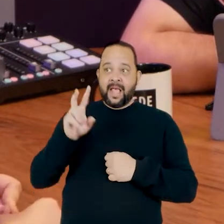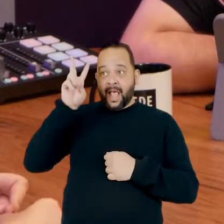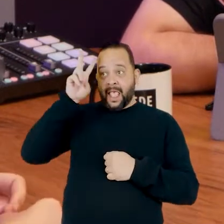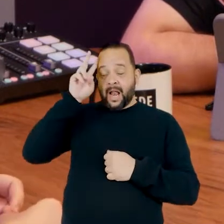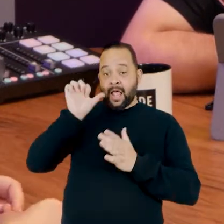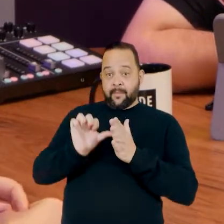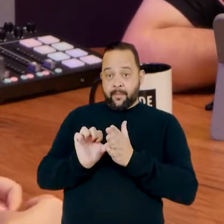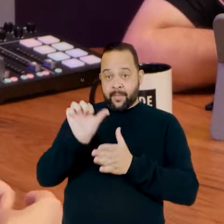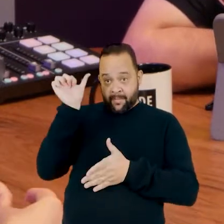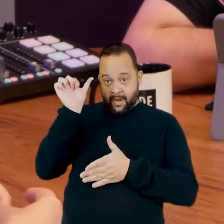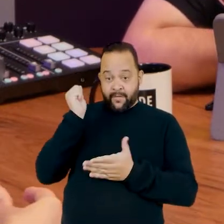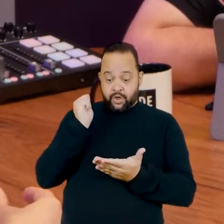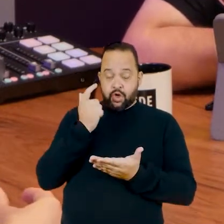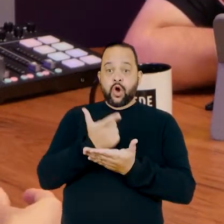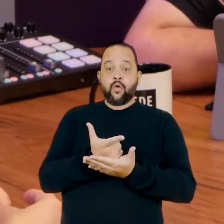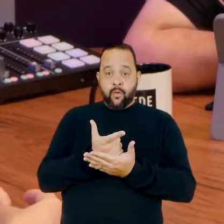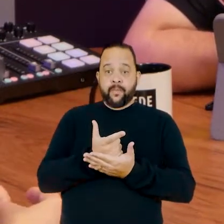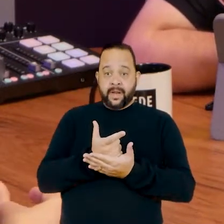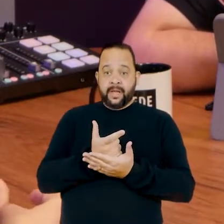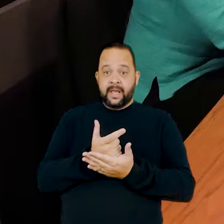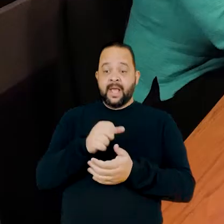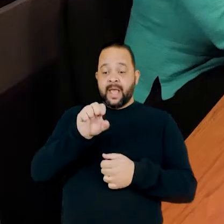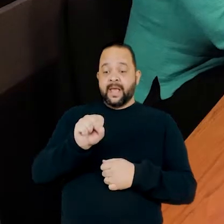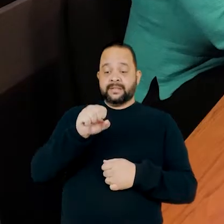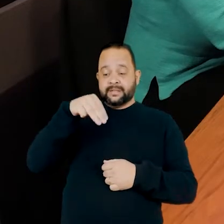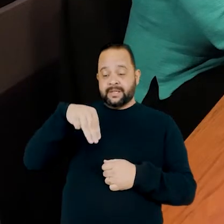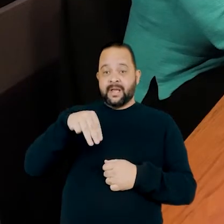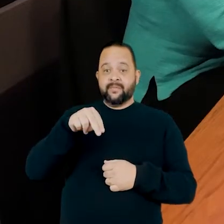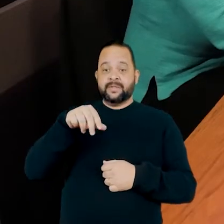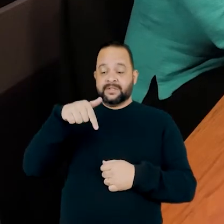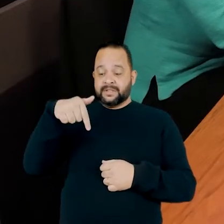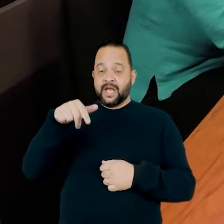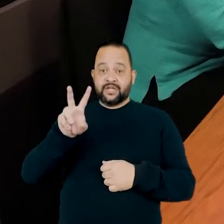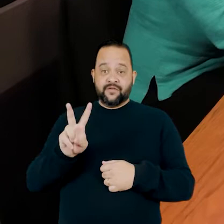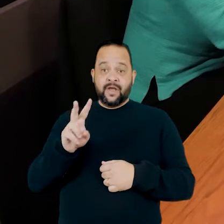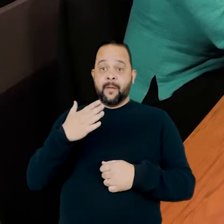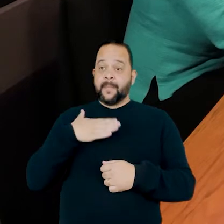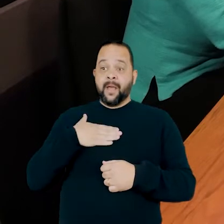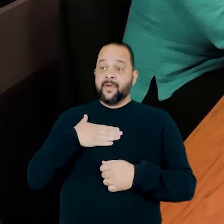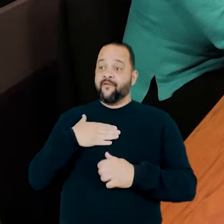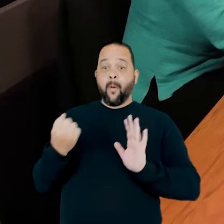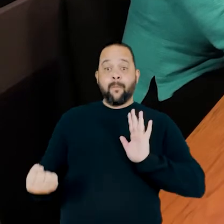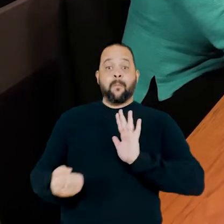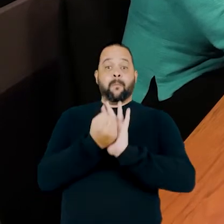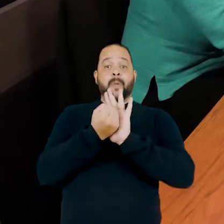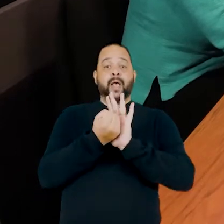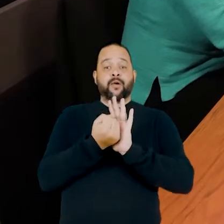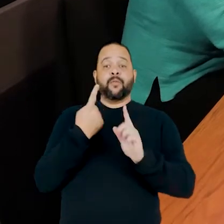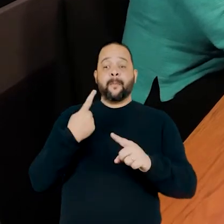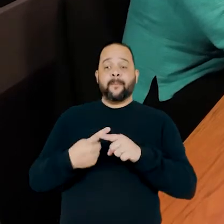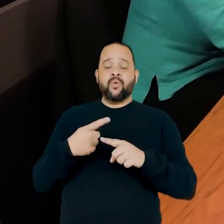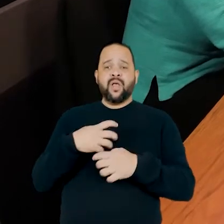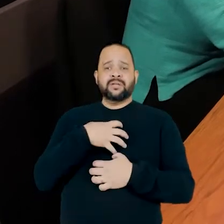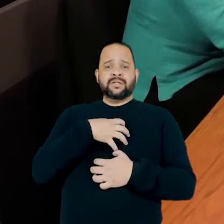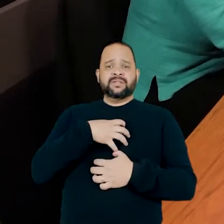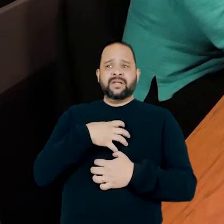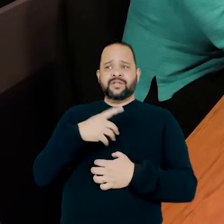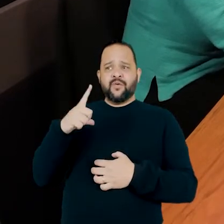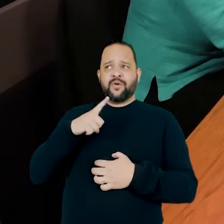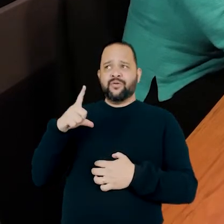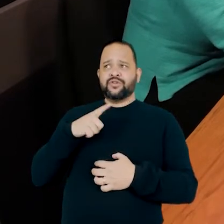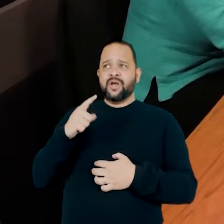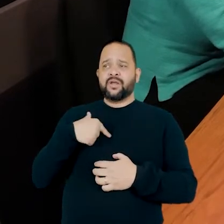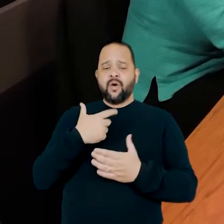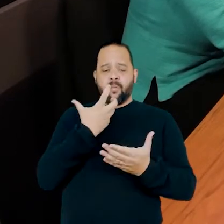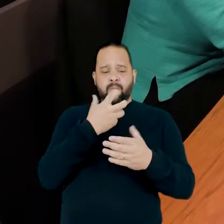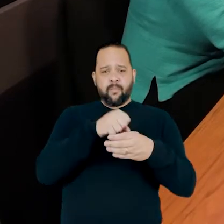vez que eu comprei meu primeiro SM7B. Que aquilo foi tipo um divisor de águas pra mim. Até então, a sensação que eu tinha é que eu produzia um